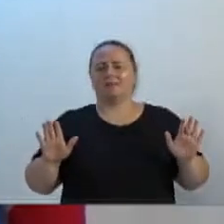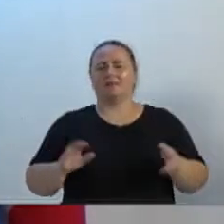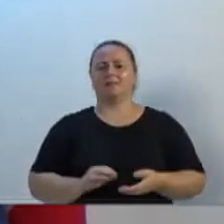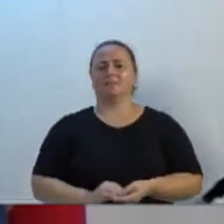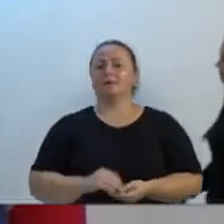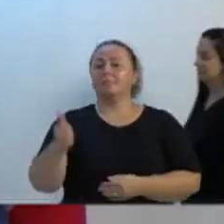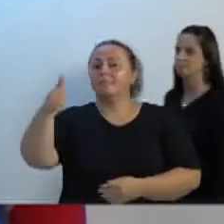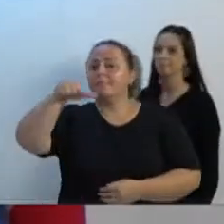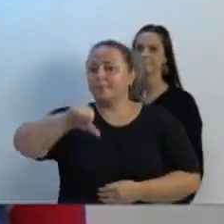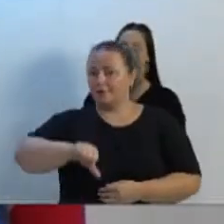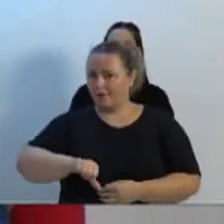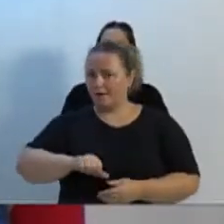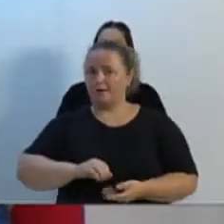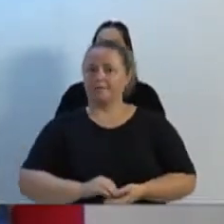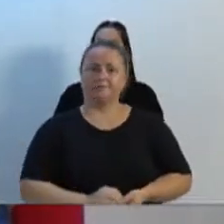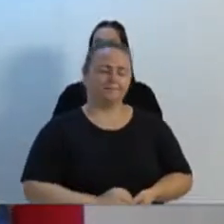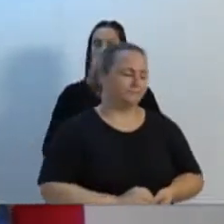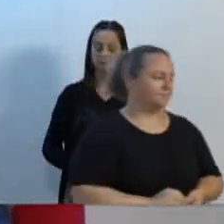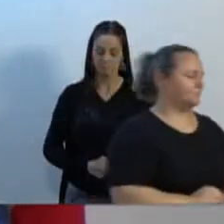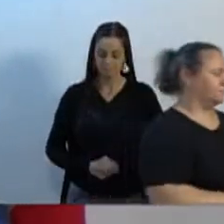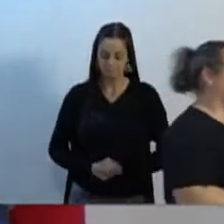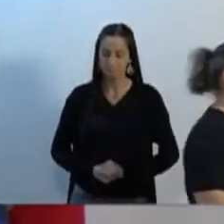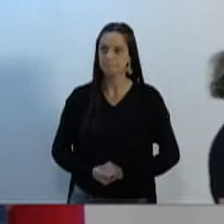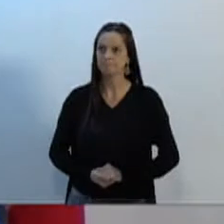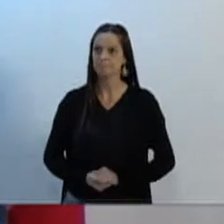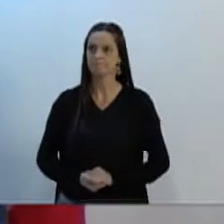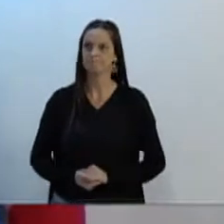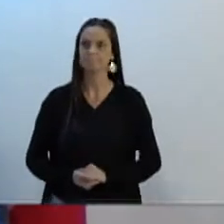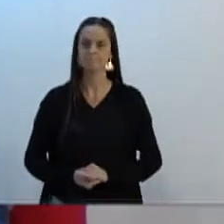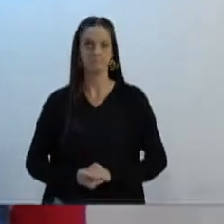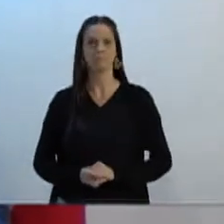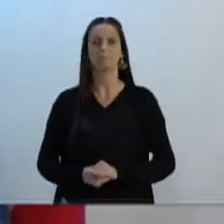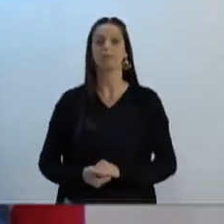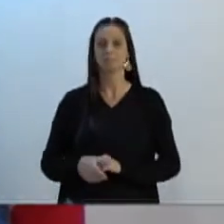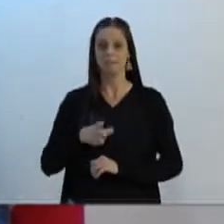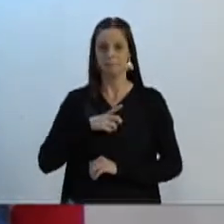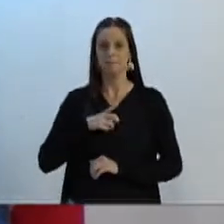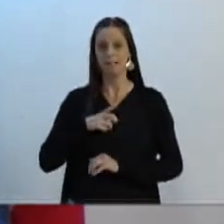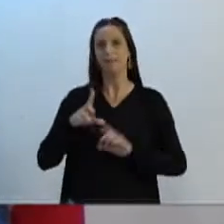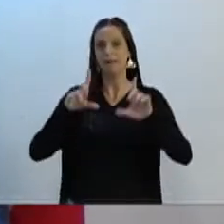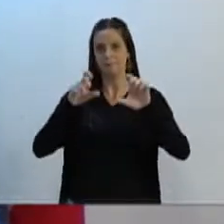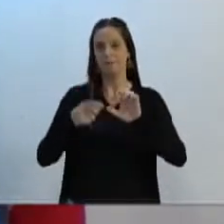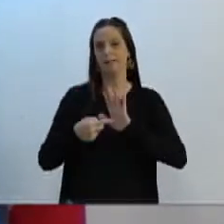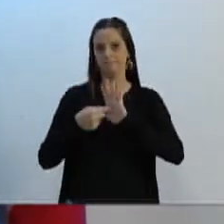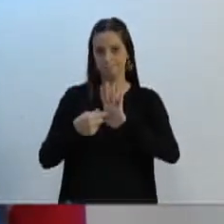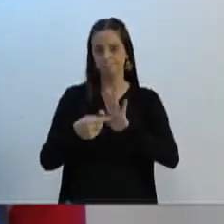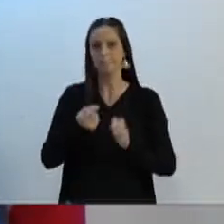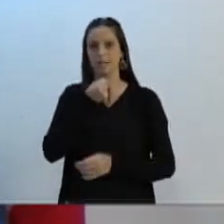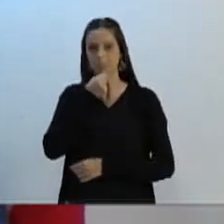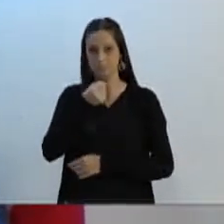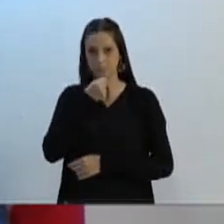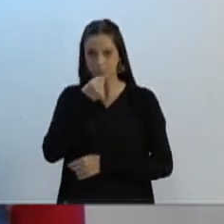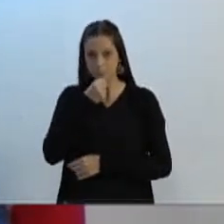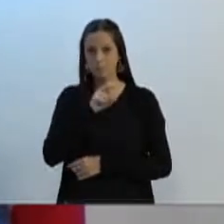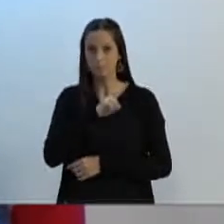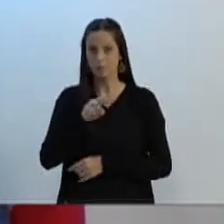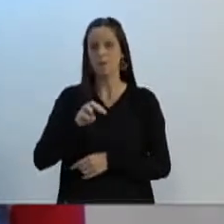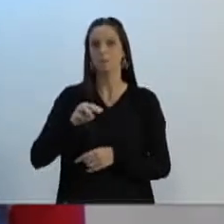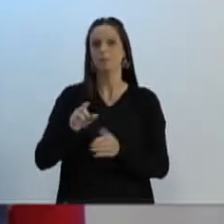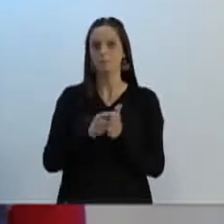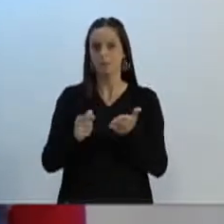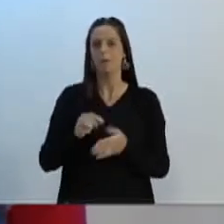um problema, nós temos ali a imagem da matéria que foi feita pelo site O Município,